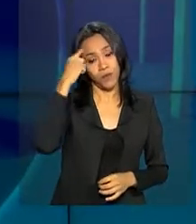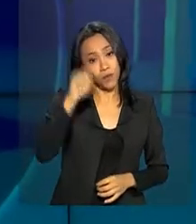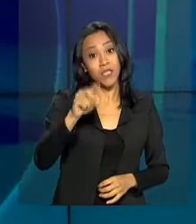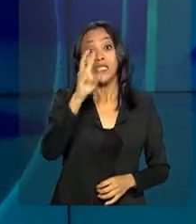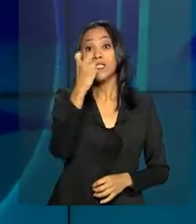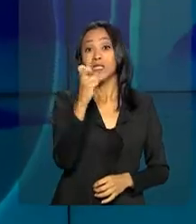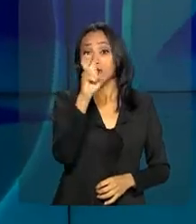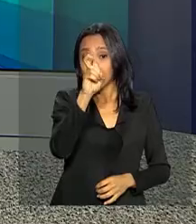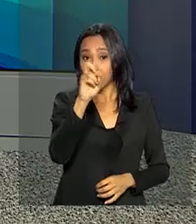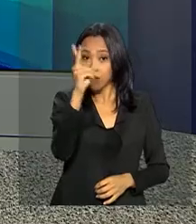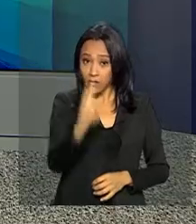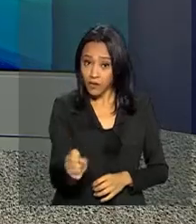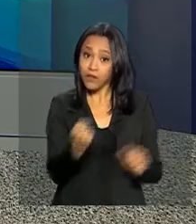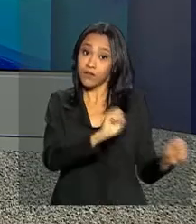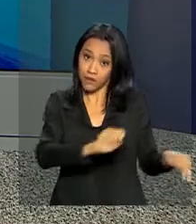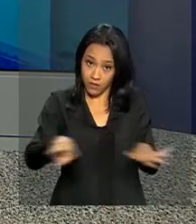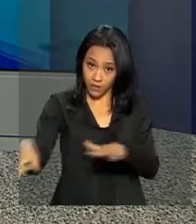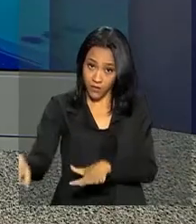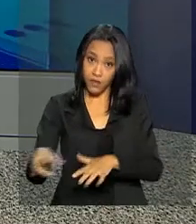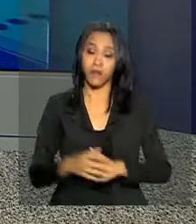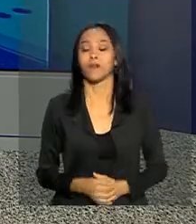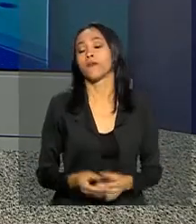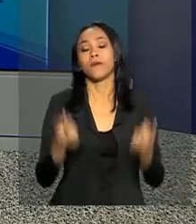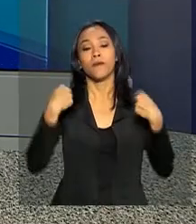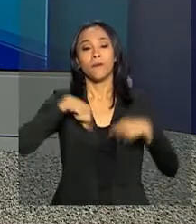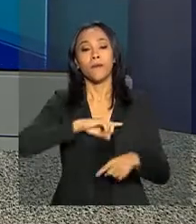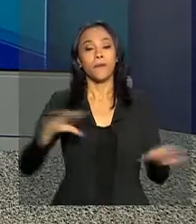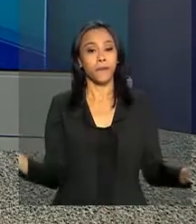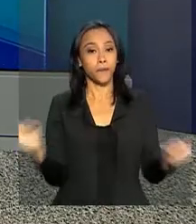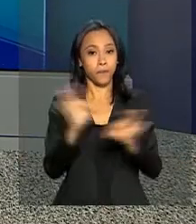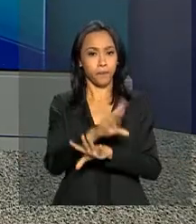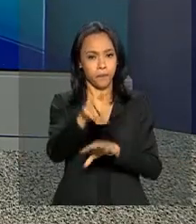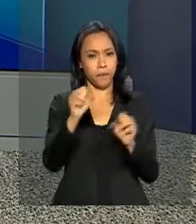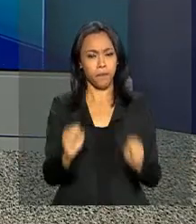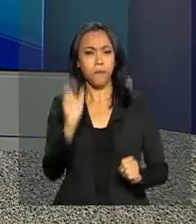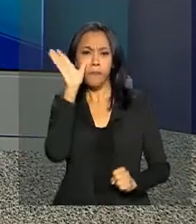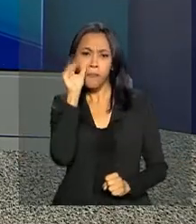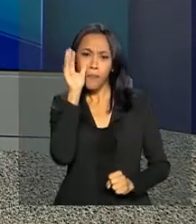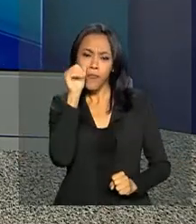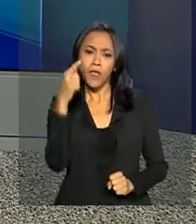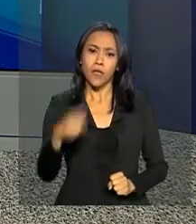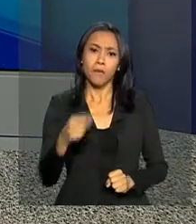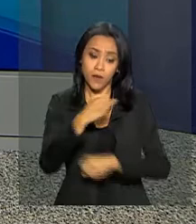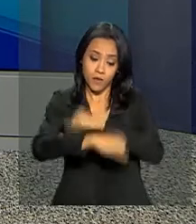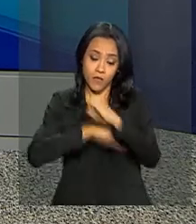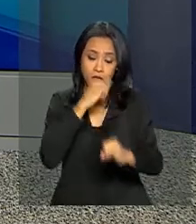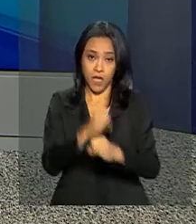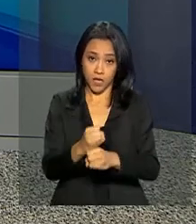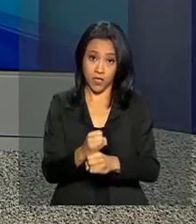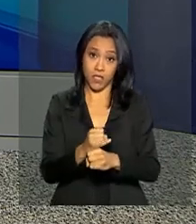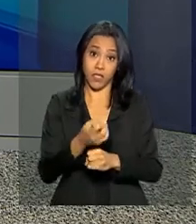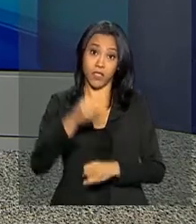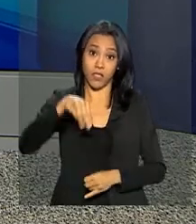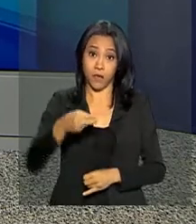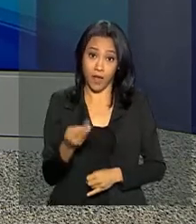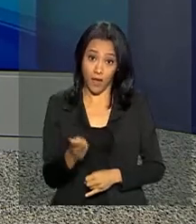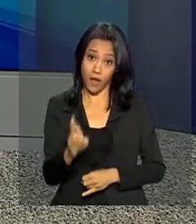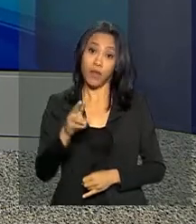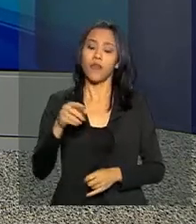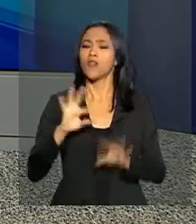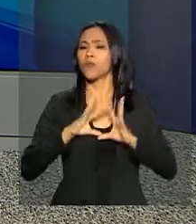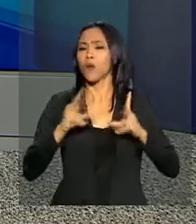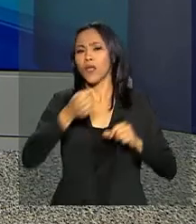vezes por semana. Nós ficamos por aqui. Você acompanha a nossa programação ao vivo pelo site da NBR e todas as